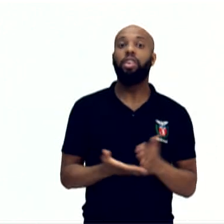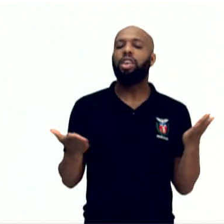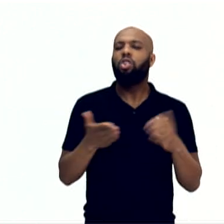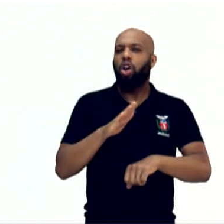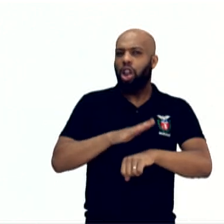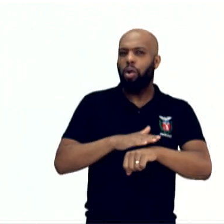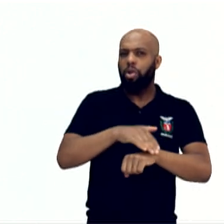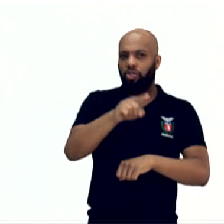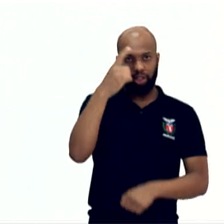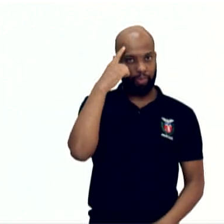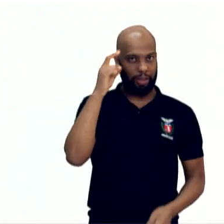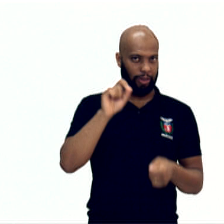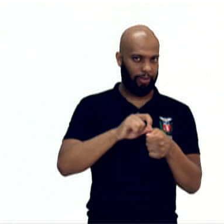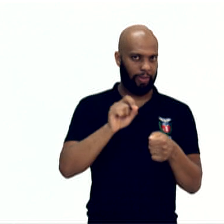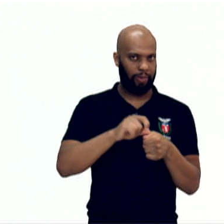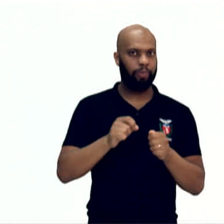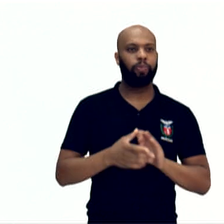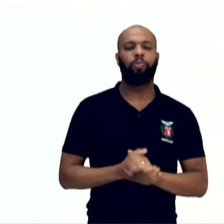tempinho para vocês pensarem.